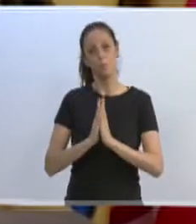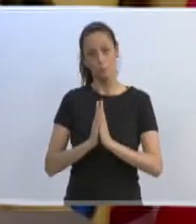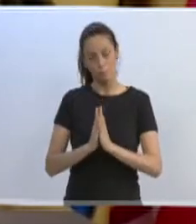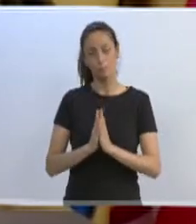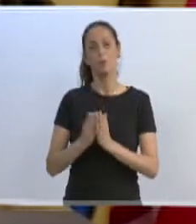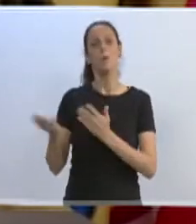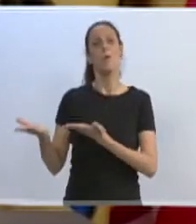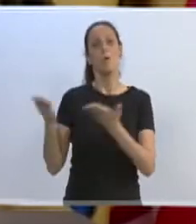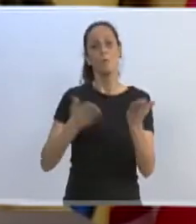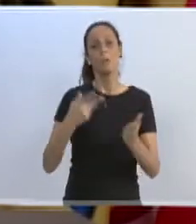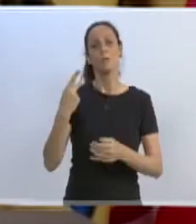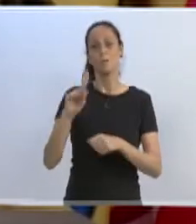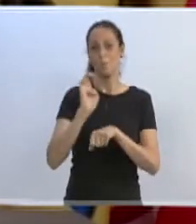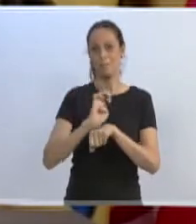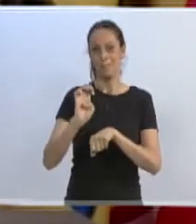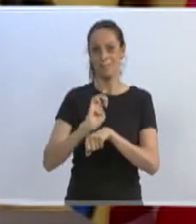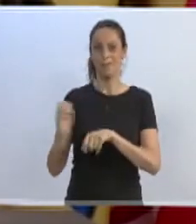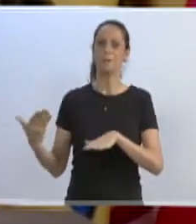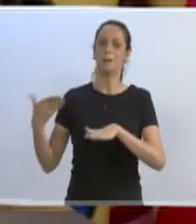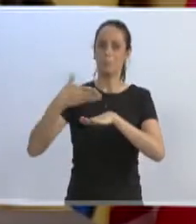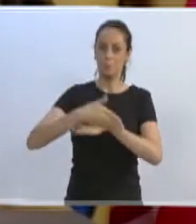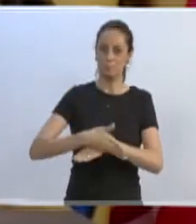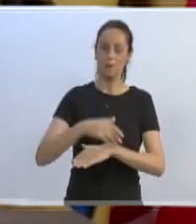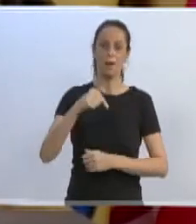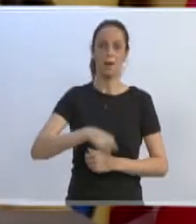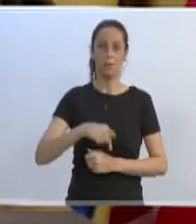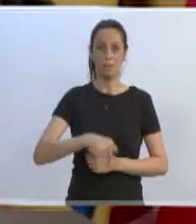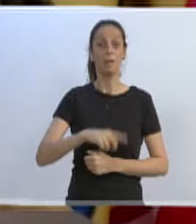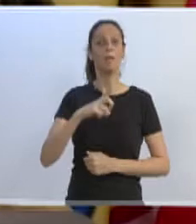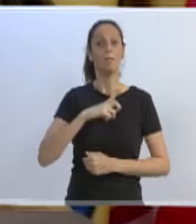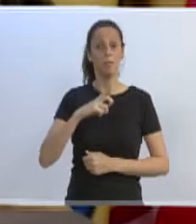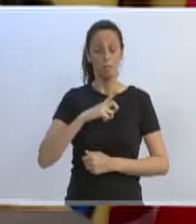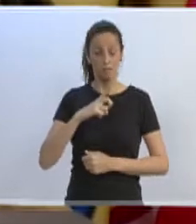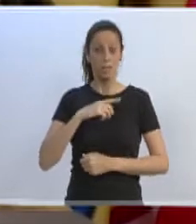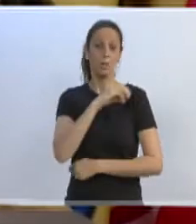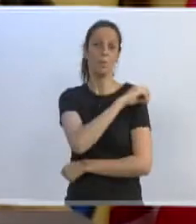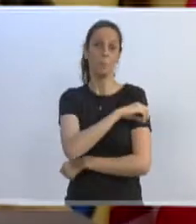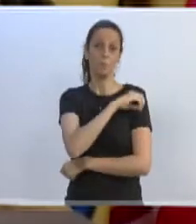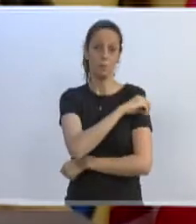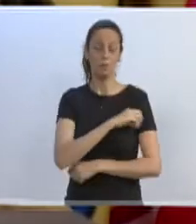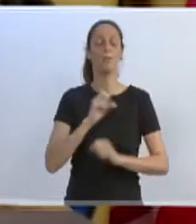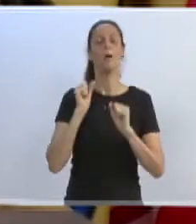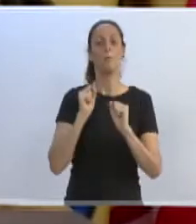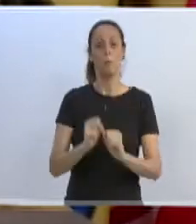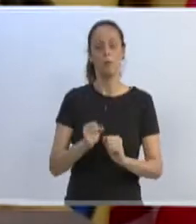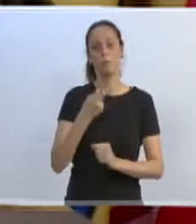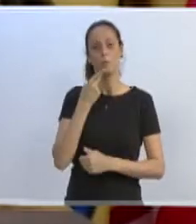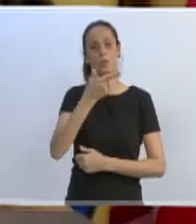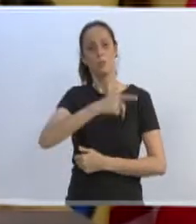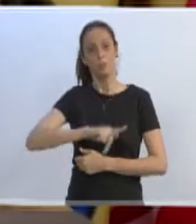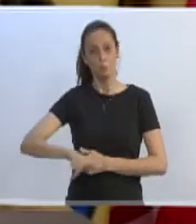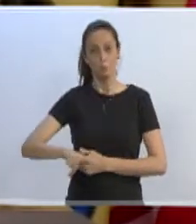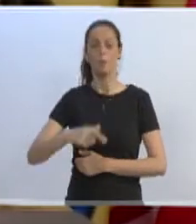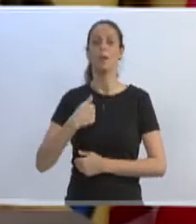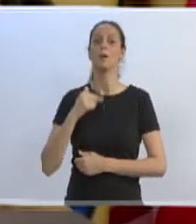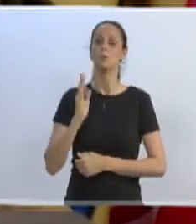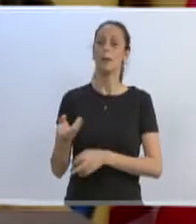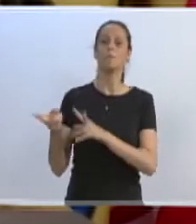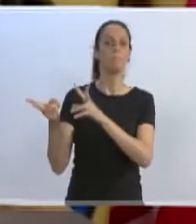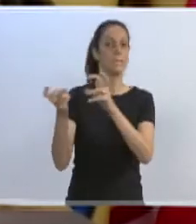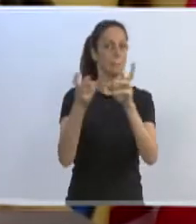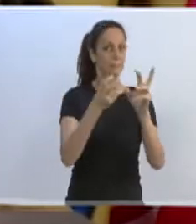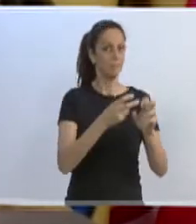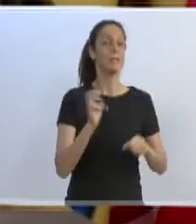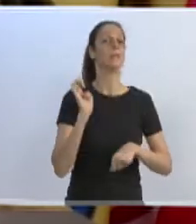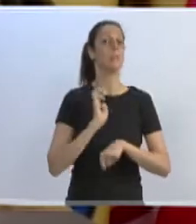seus estagiários para que venham aqui existem condições eu falei e vou falar novamente eu me deparei já o